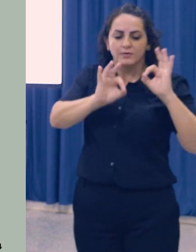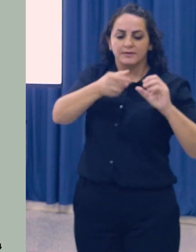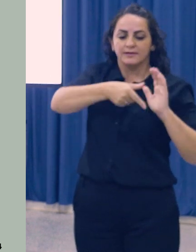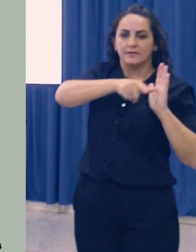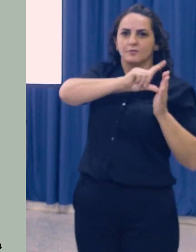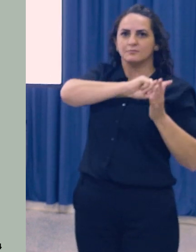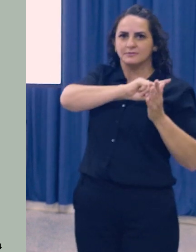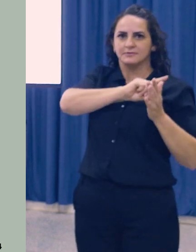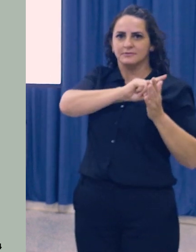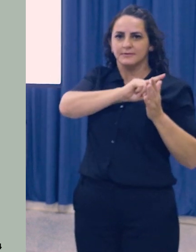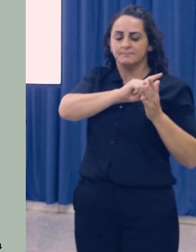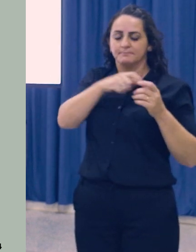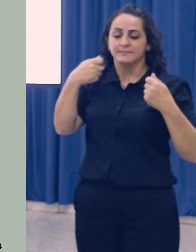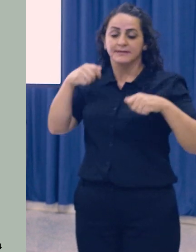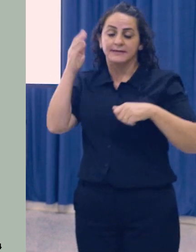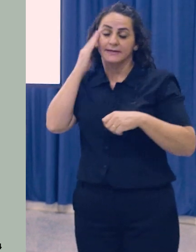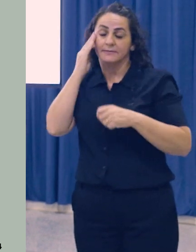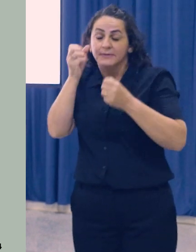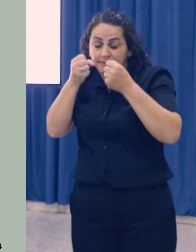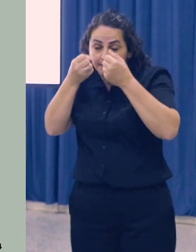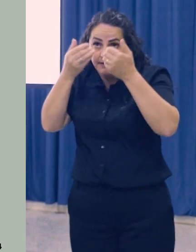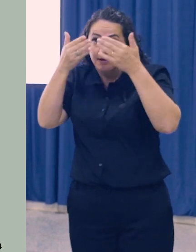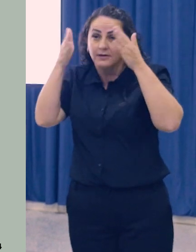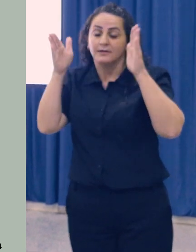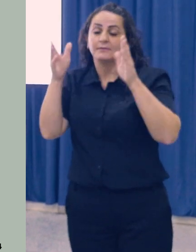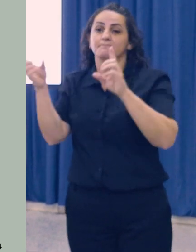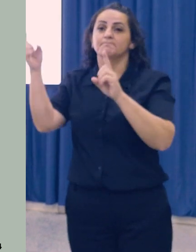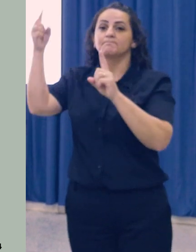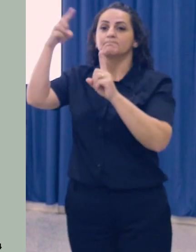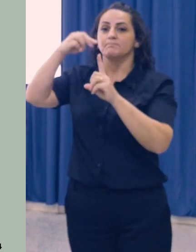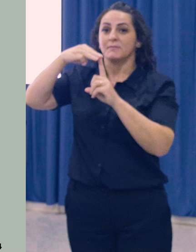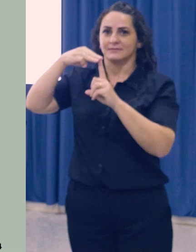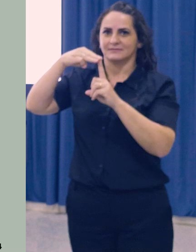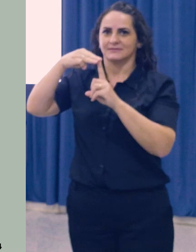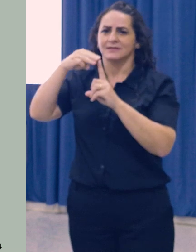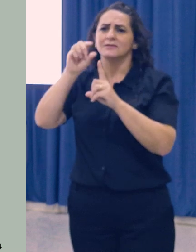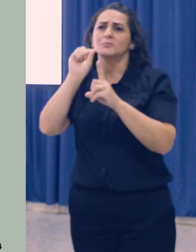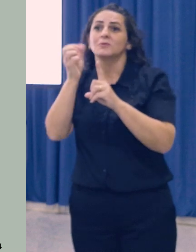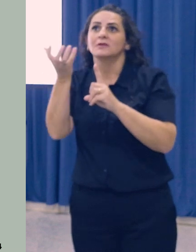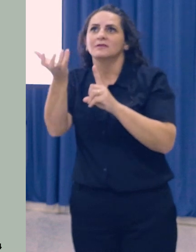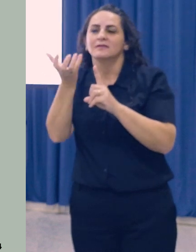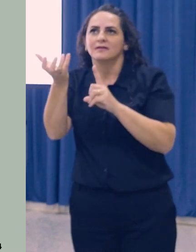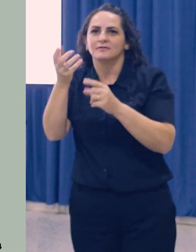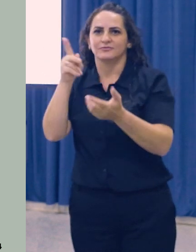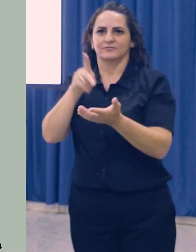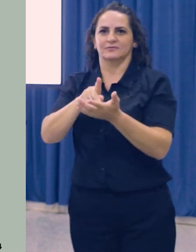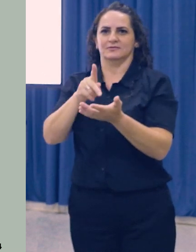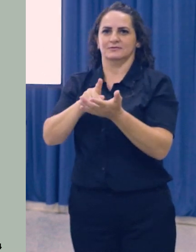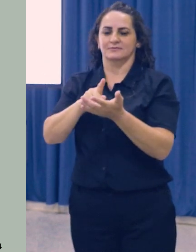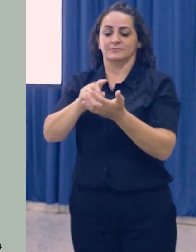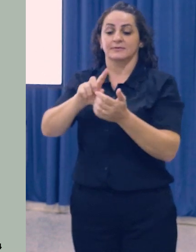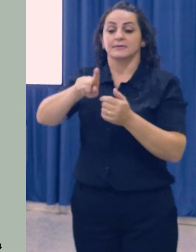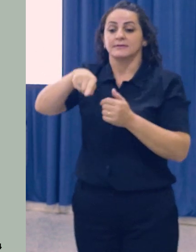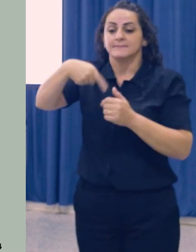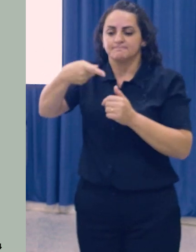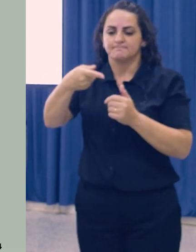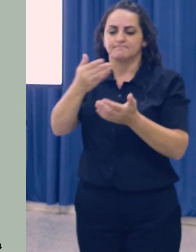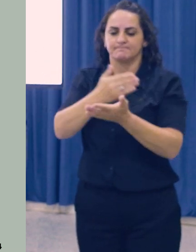metas. A gente precisa estruturar o que a gente quer alcançar para poder começar realmente a fazer alguma